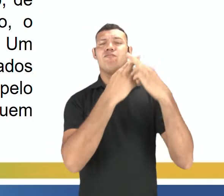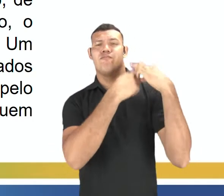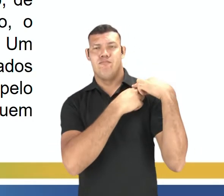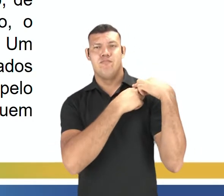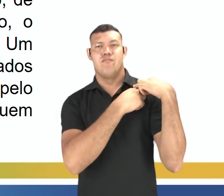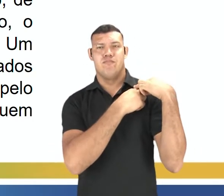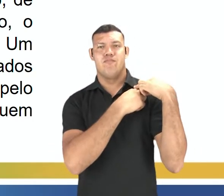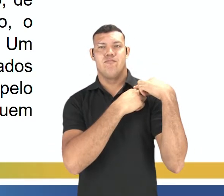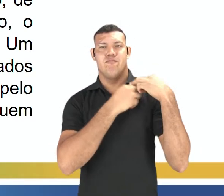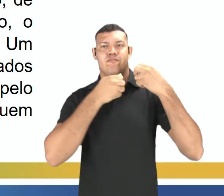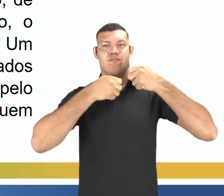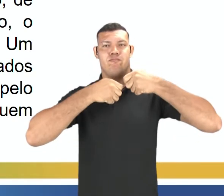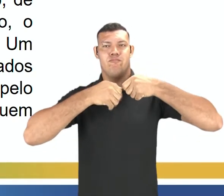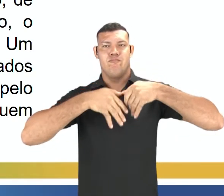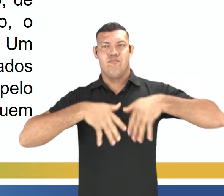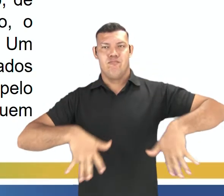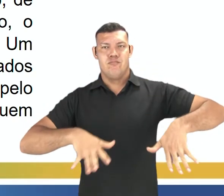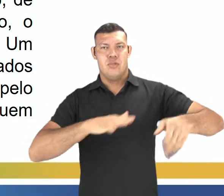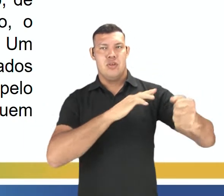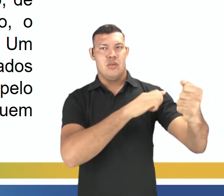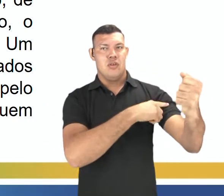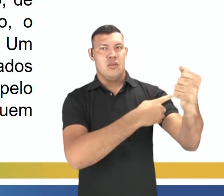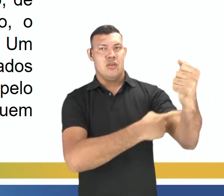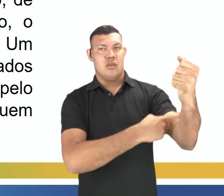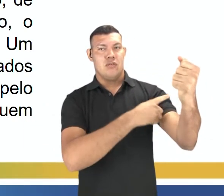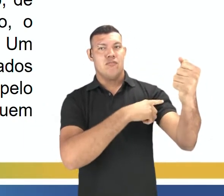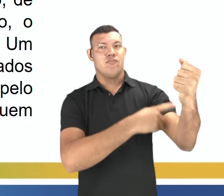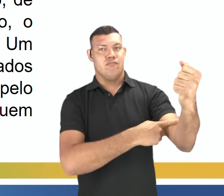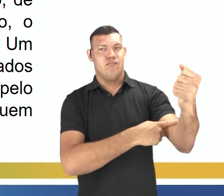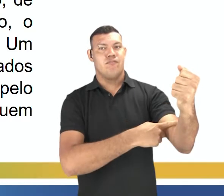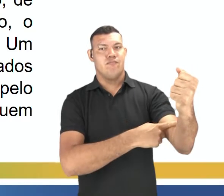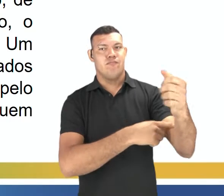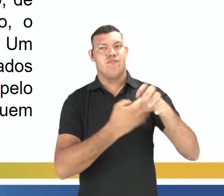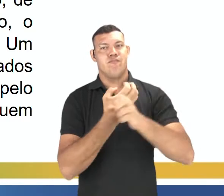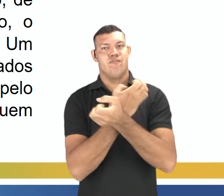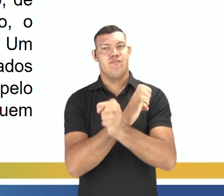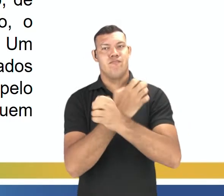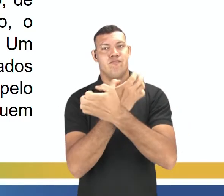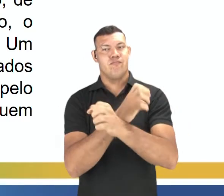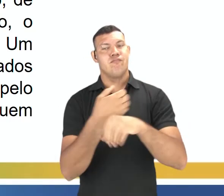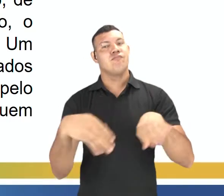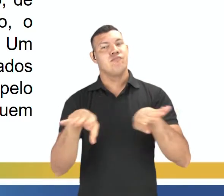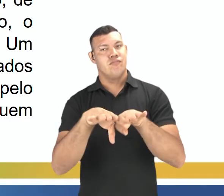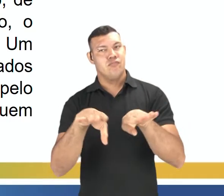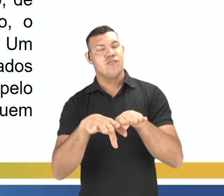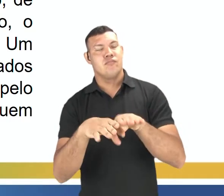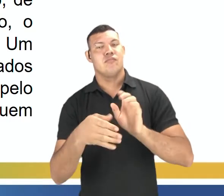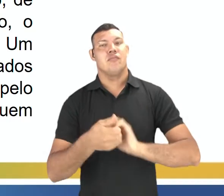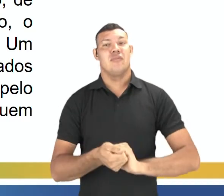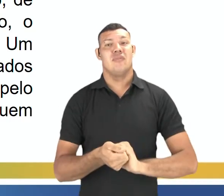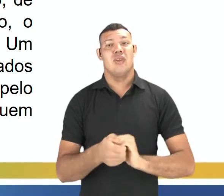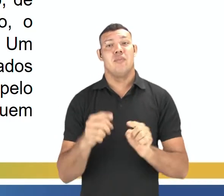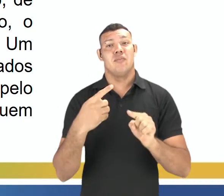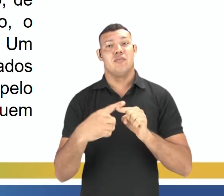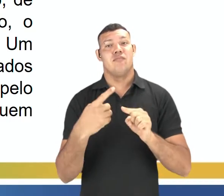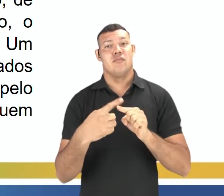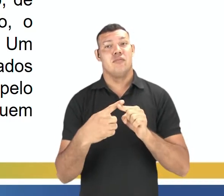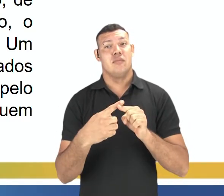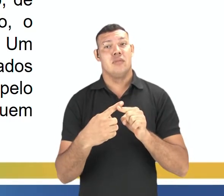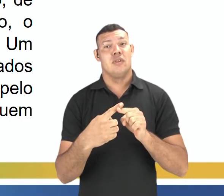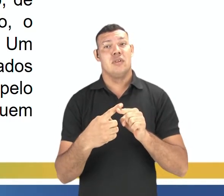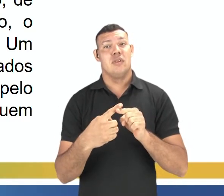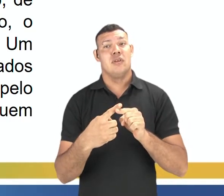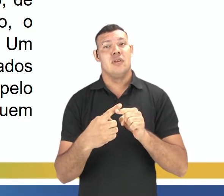responsável por inervar músculos estriásticos e esqueléticos, que não possui a ação involuntária. Já